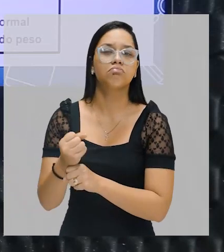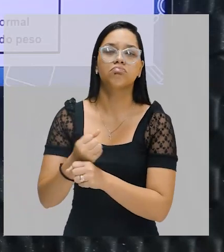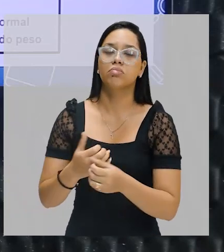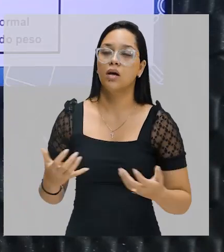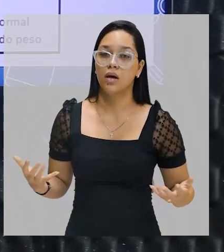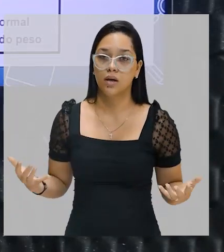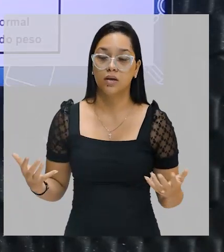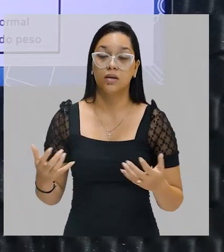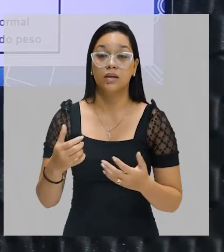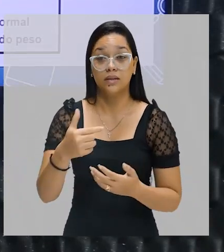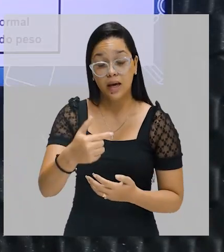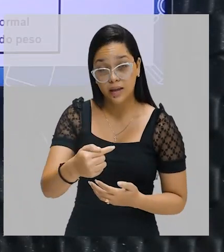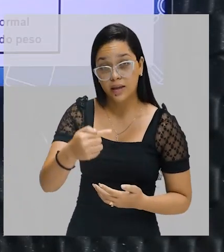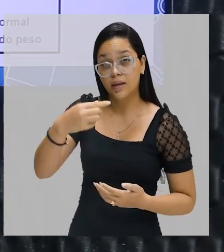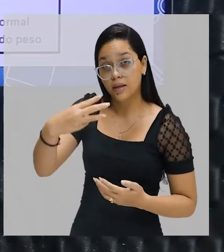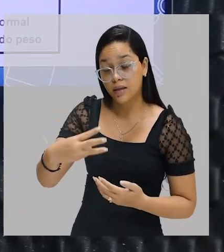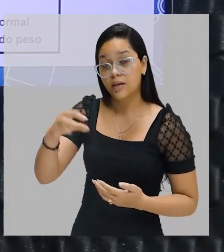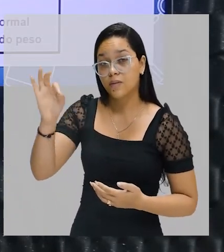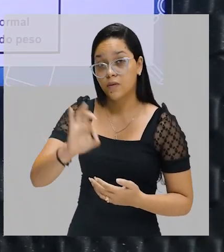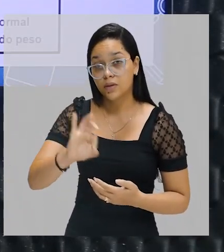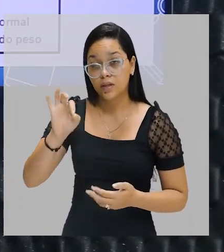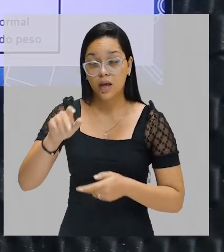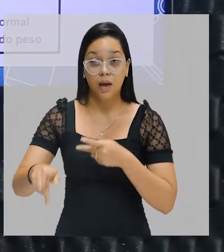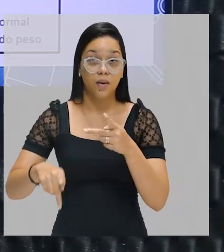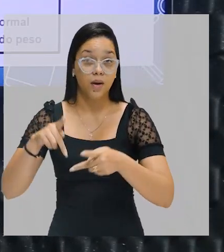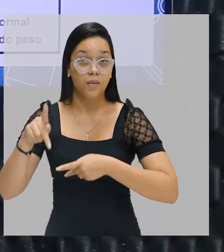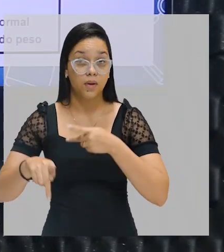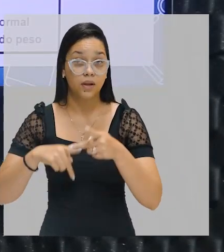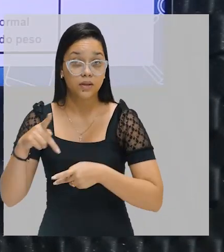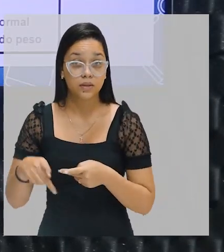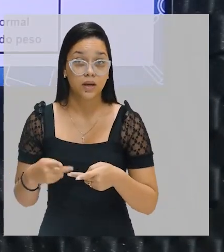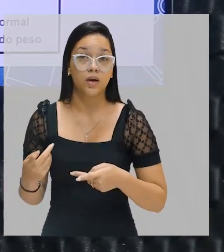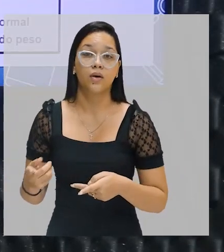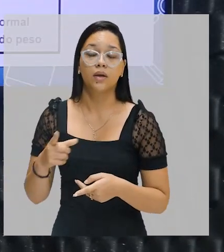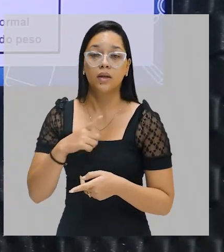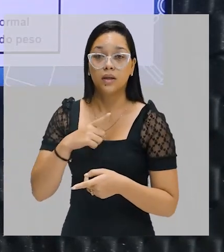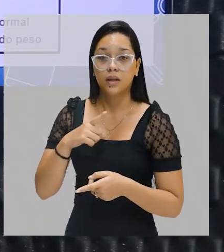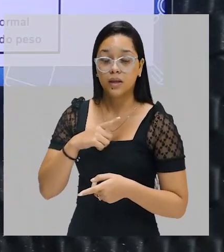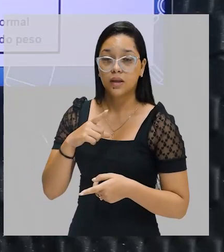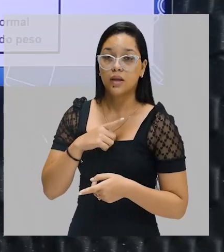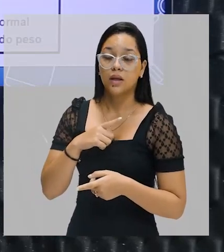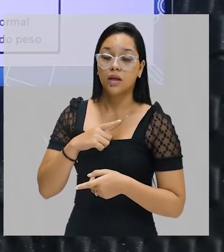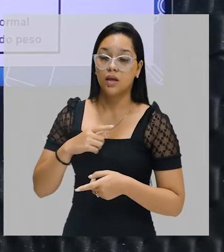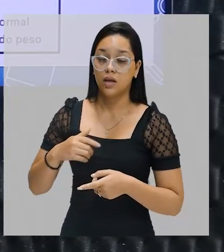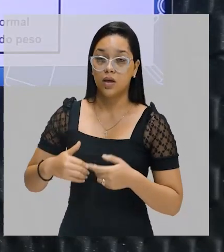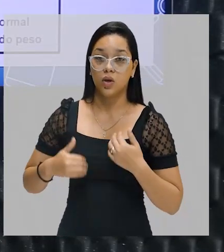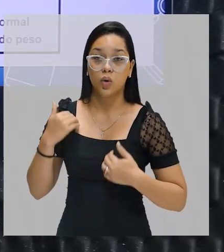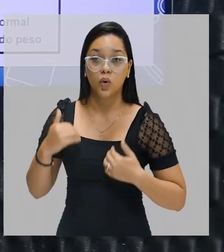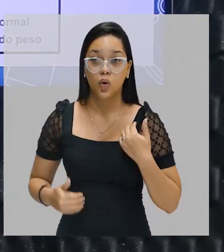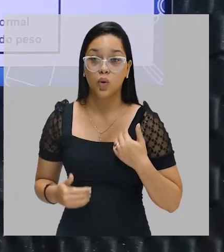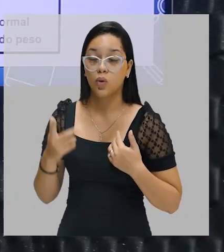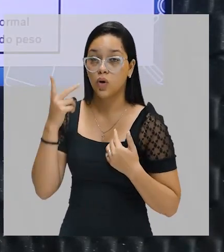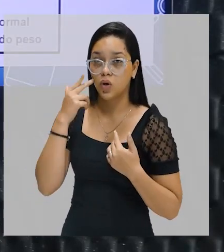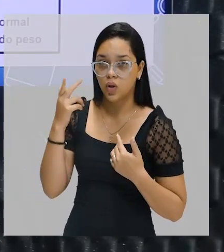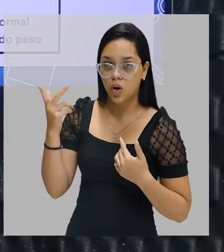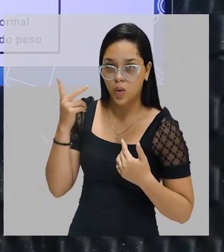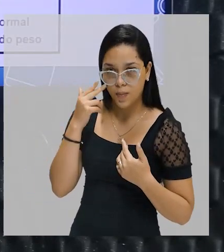aconteceu? 73% da população está com o peso normal,